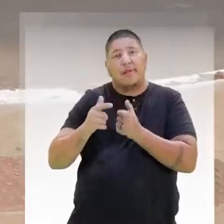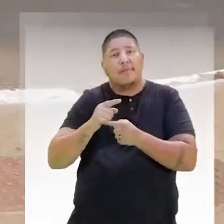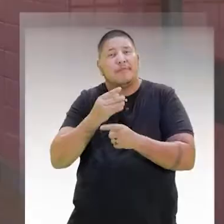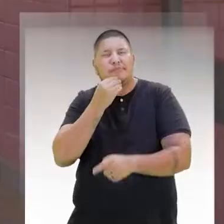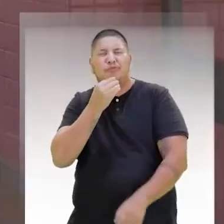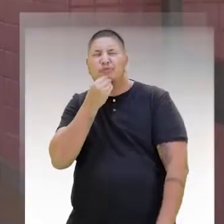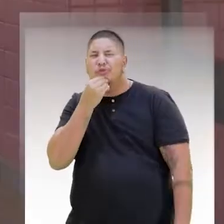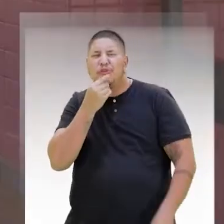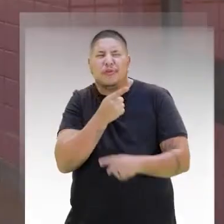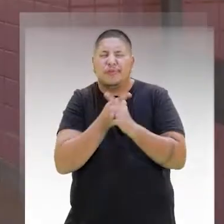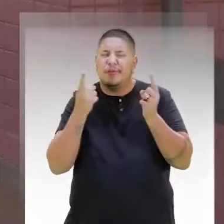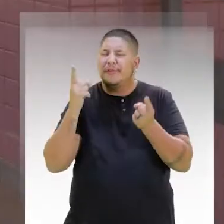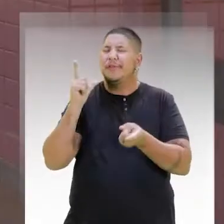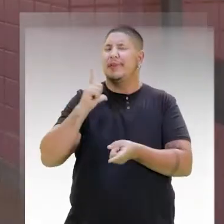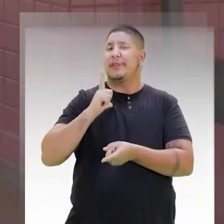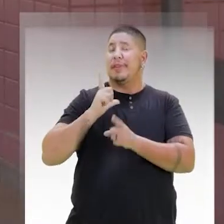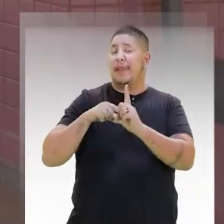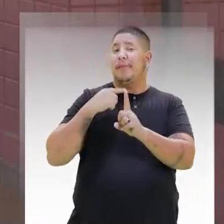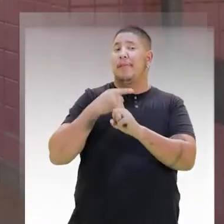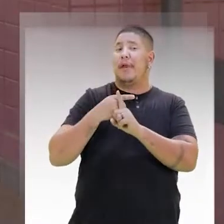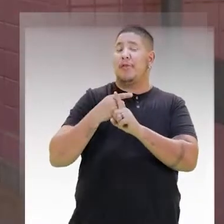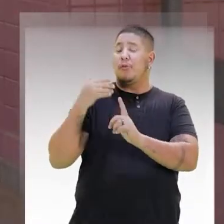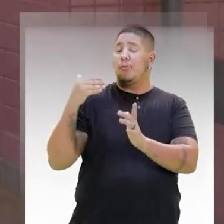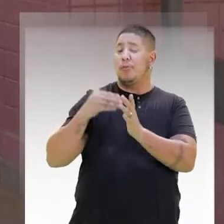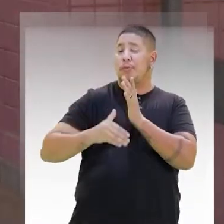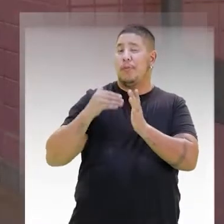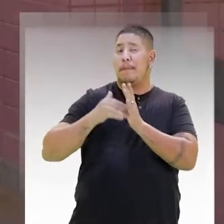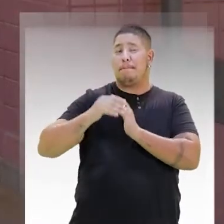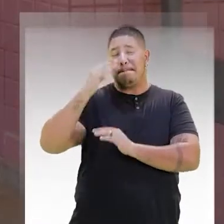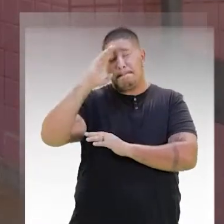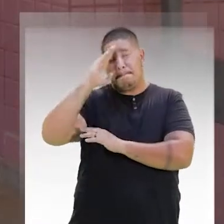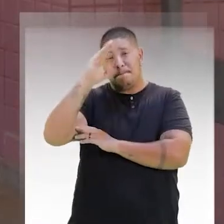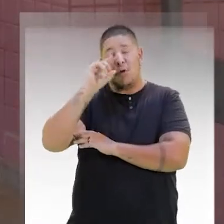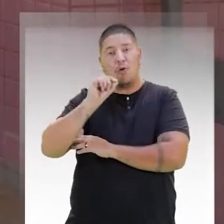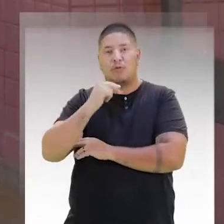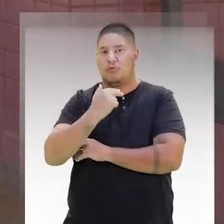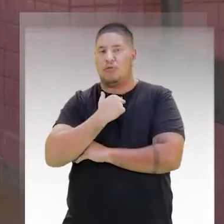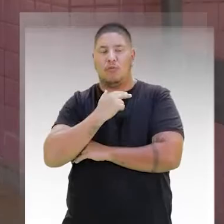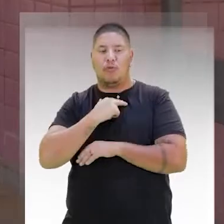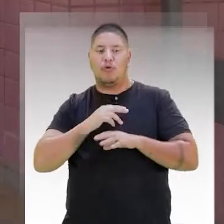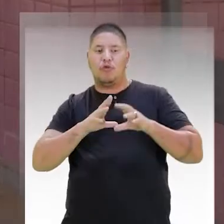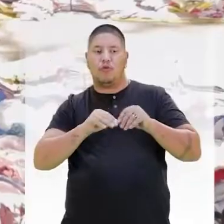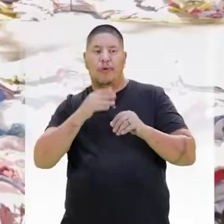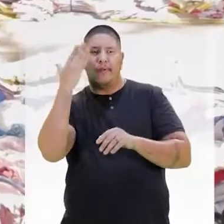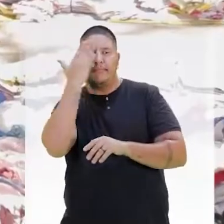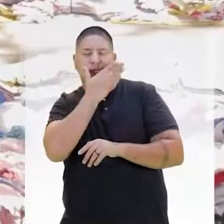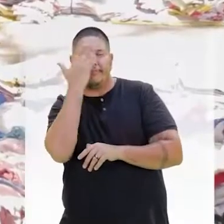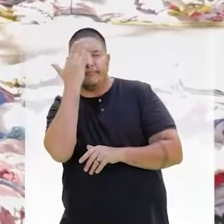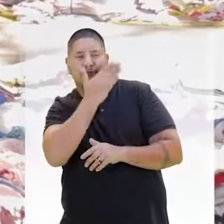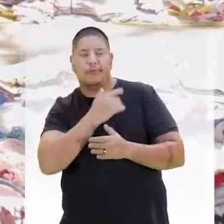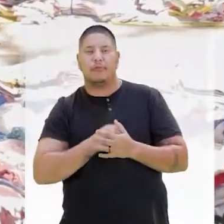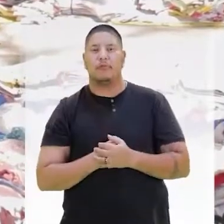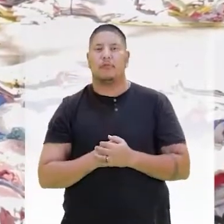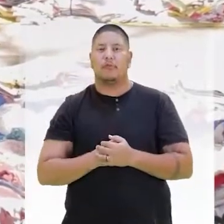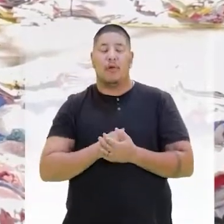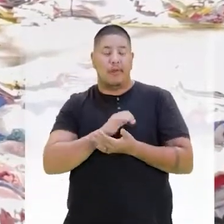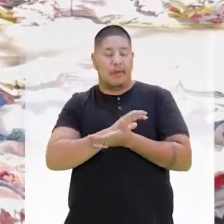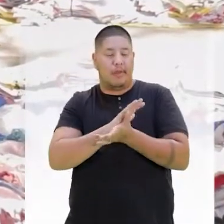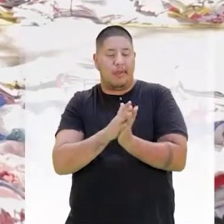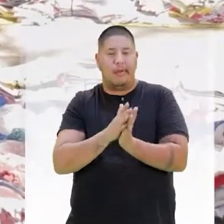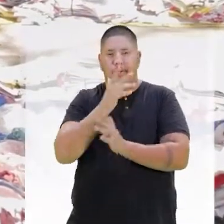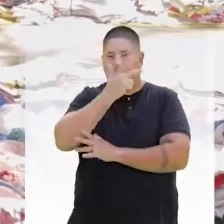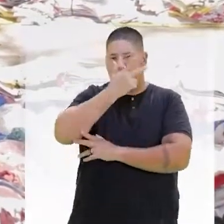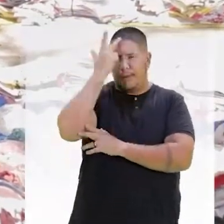sua vida. O obstáculo mais difícil de romper não pode ser tocado nem visto a olho nu. O preconceito contra